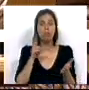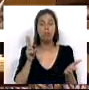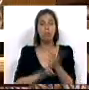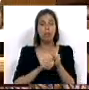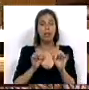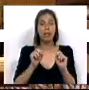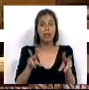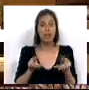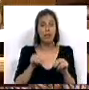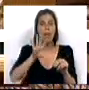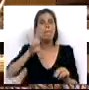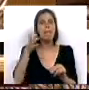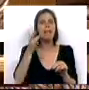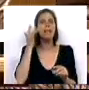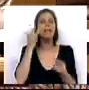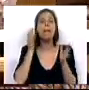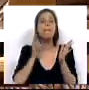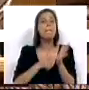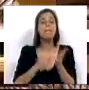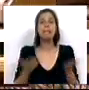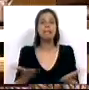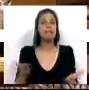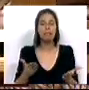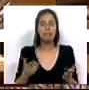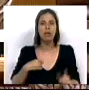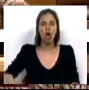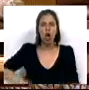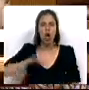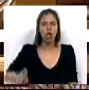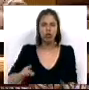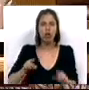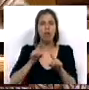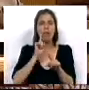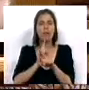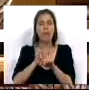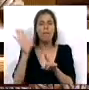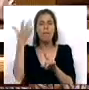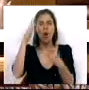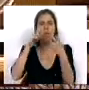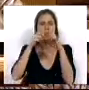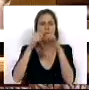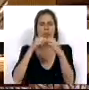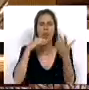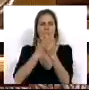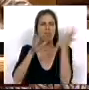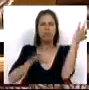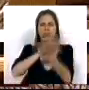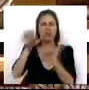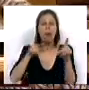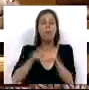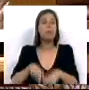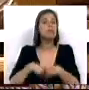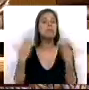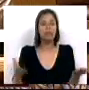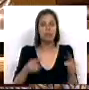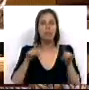verdadeira limpeza que este país precisa passa por nos livrarmos do seu maior foco de poluição política, ou